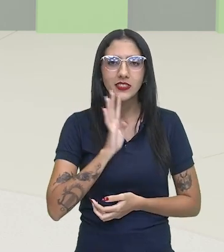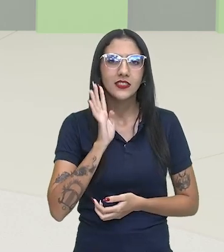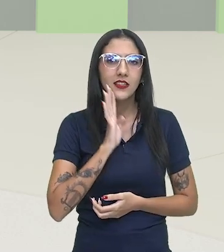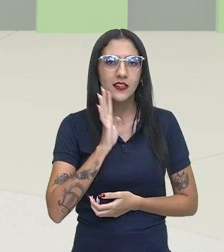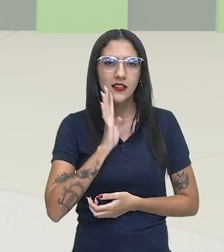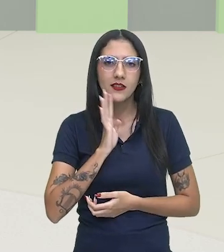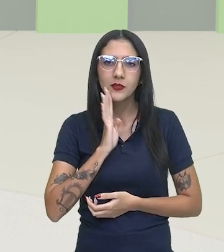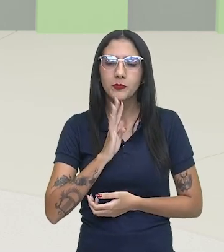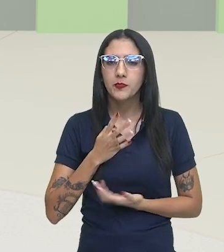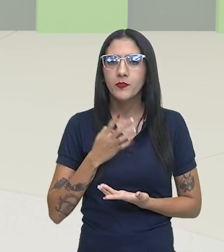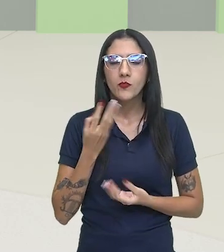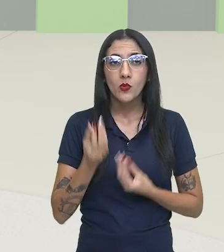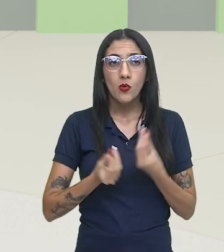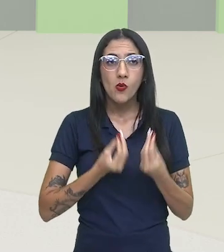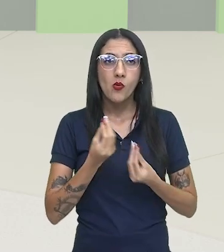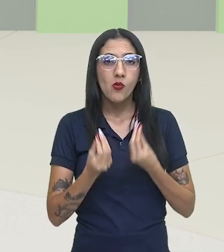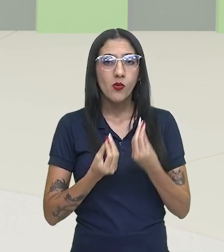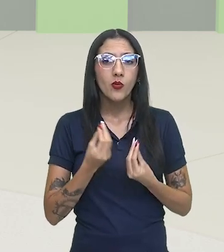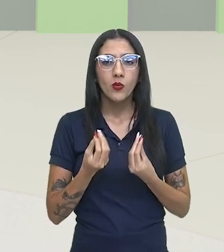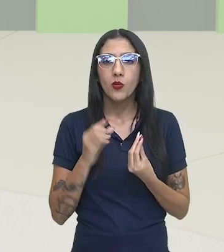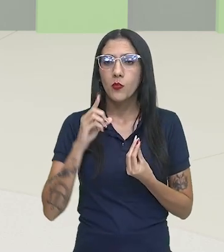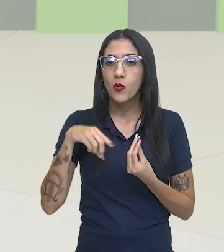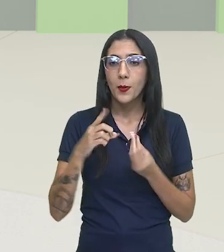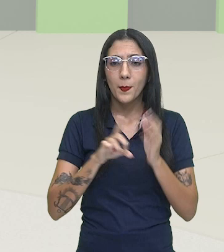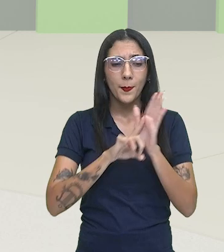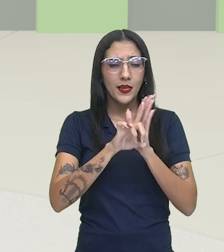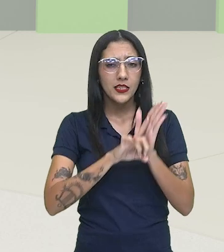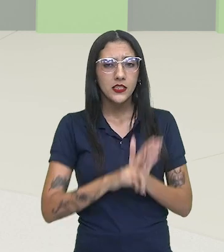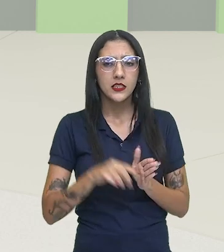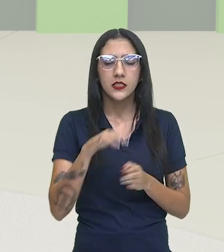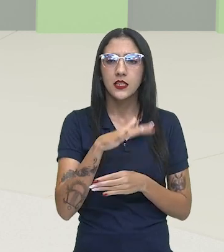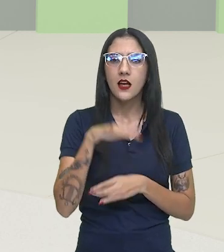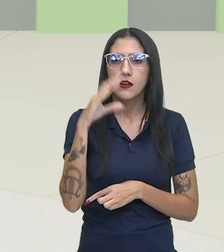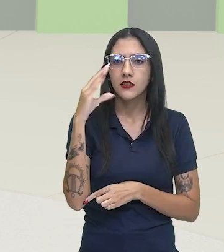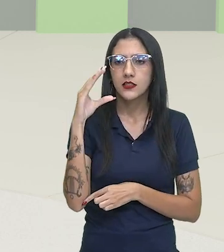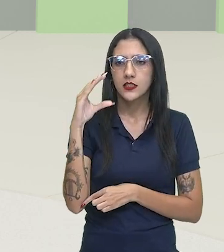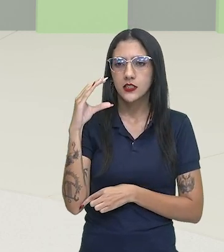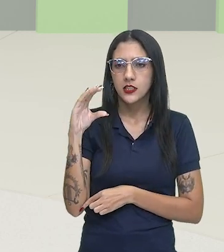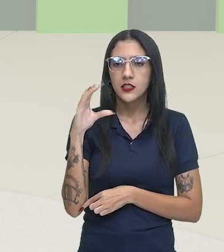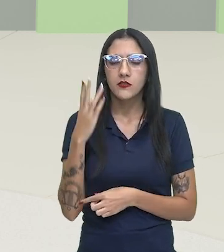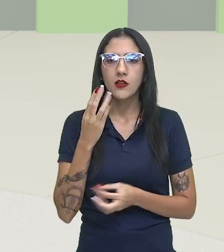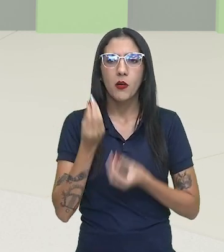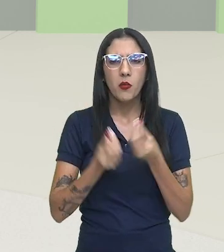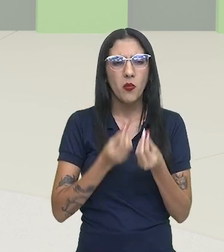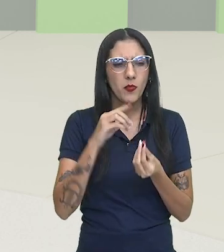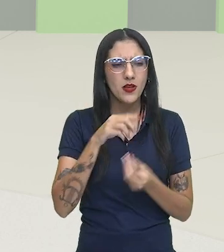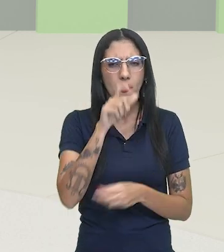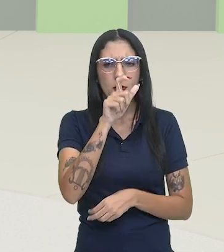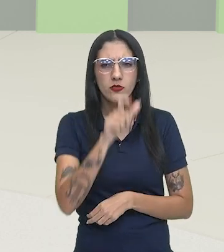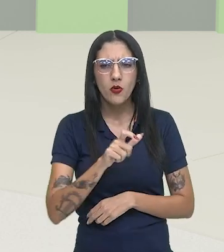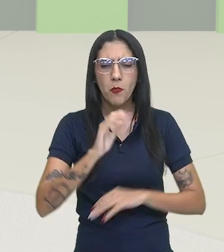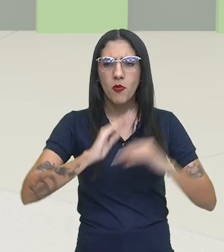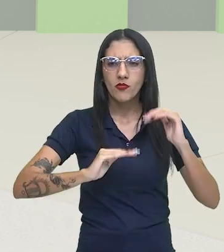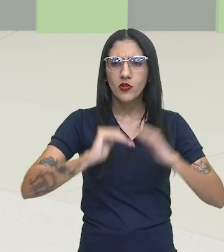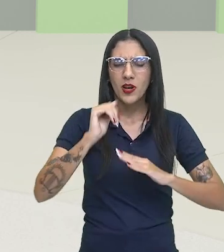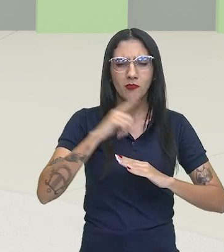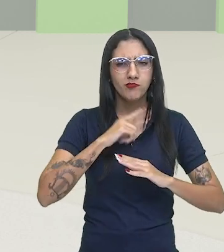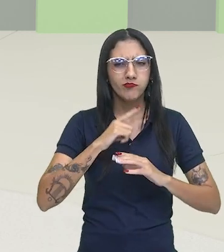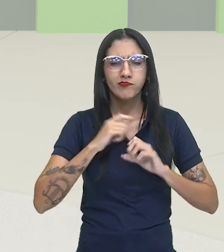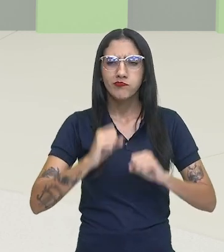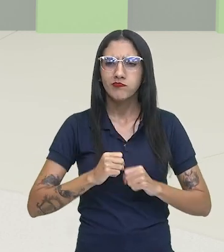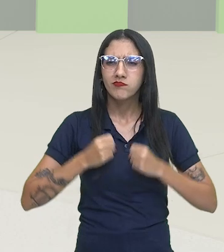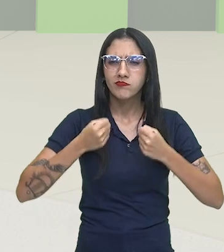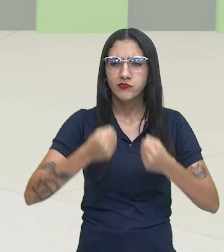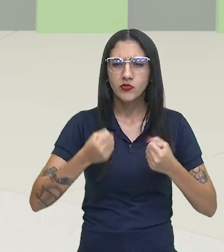isso, né? Como que a pesquisa científica, aqueles cientistas que estão